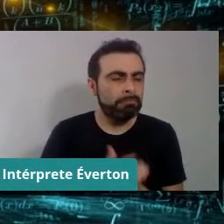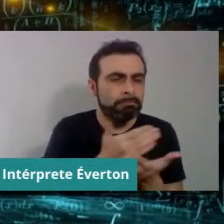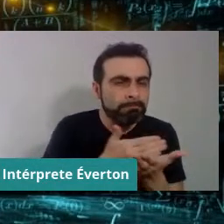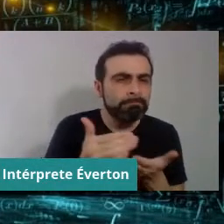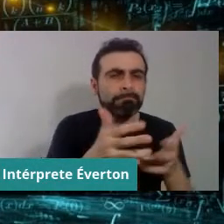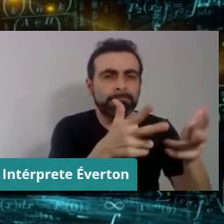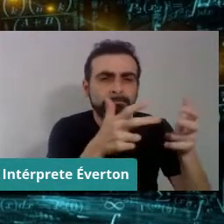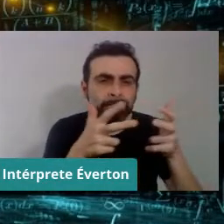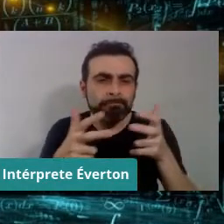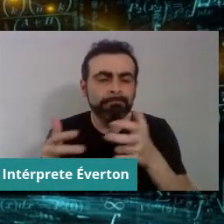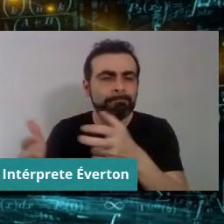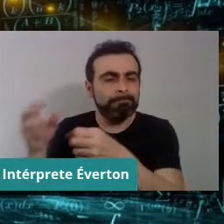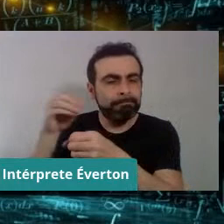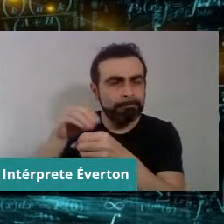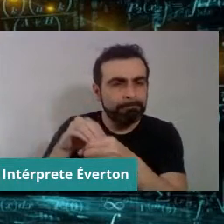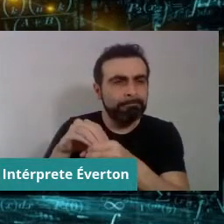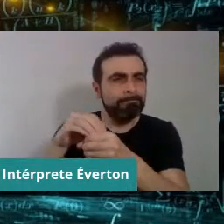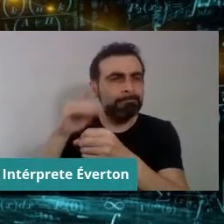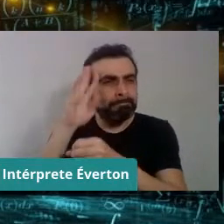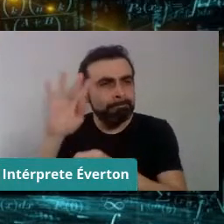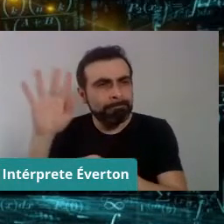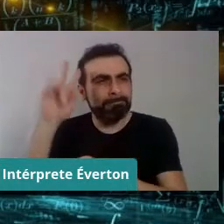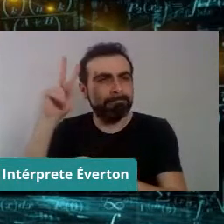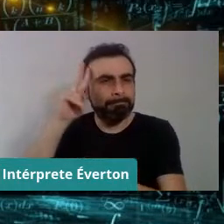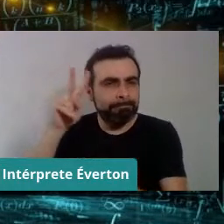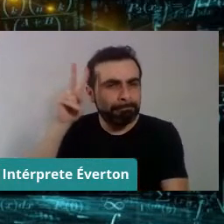os nossos pensamentos, as nossas lembranças,